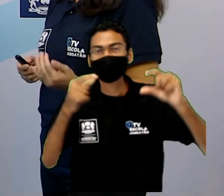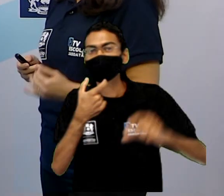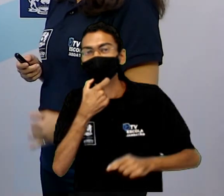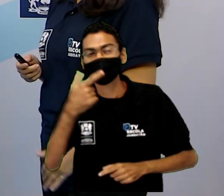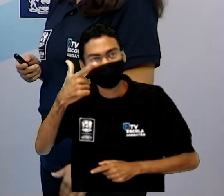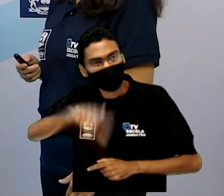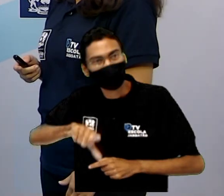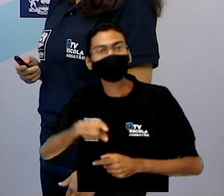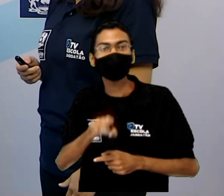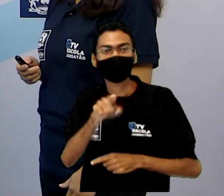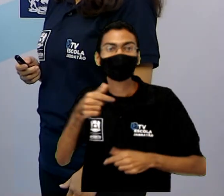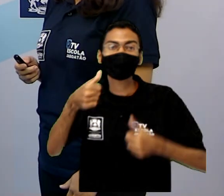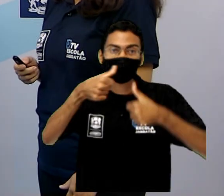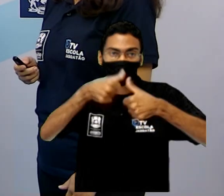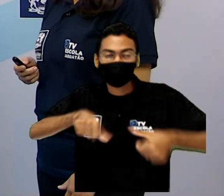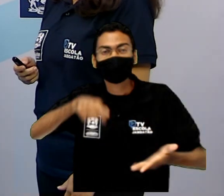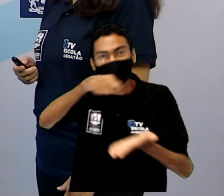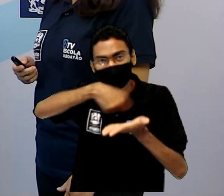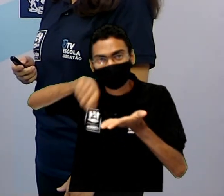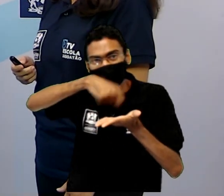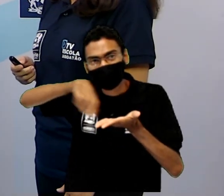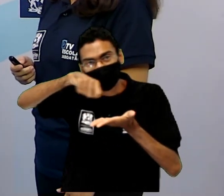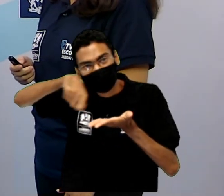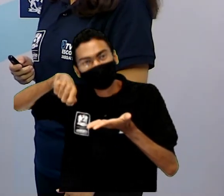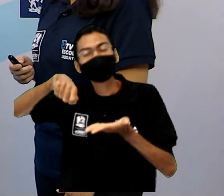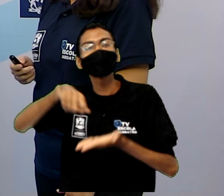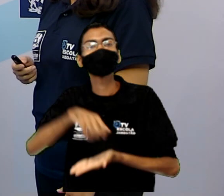estava escrevendo.